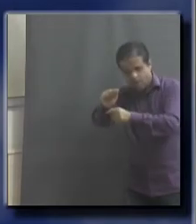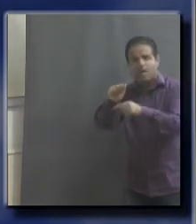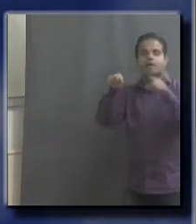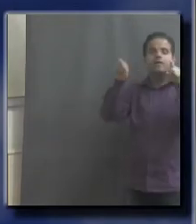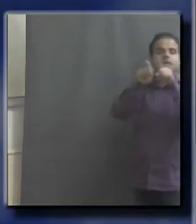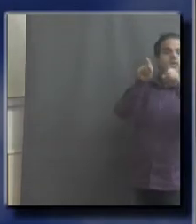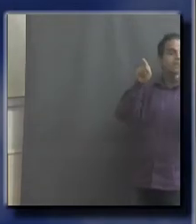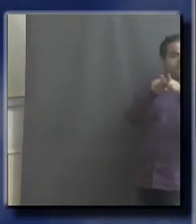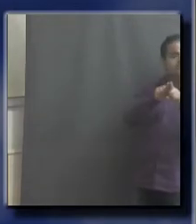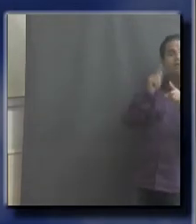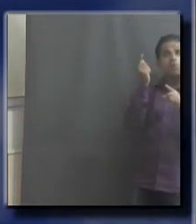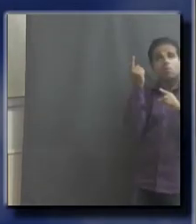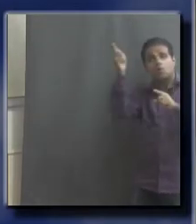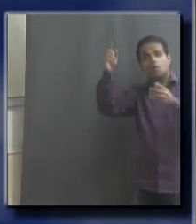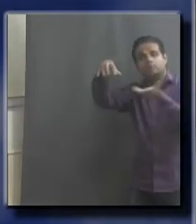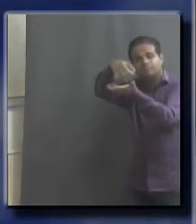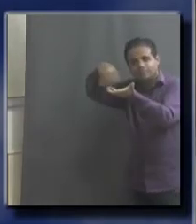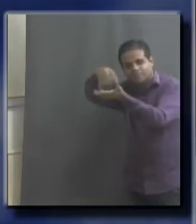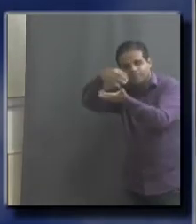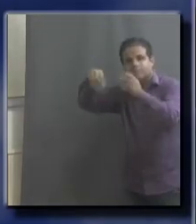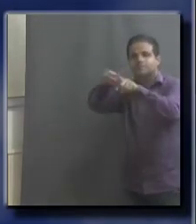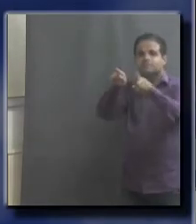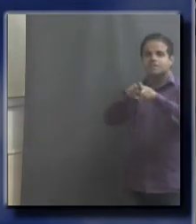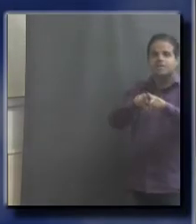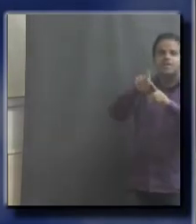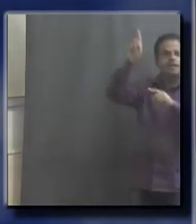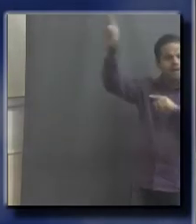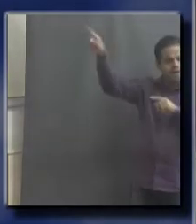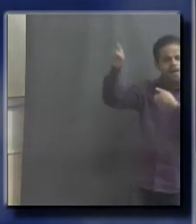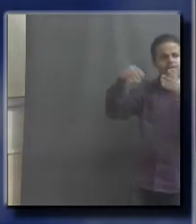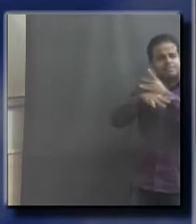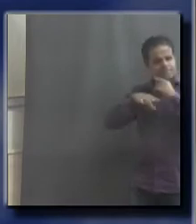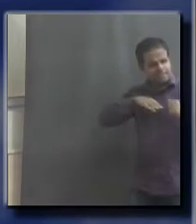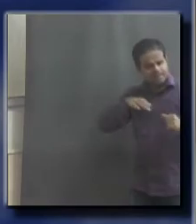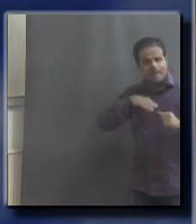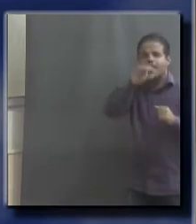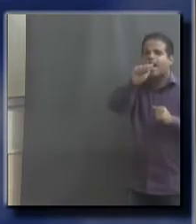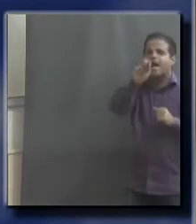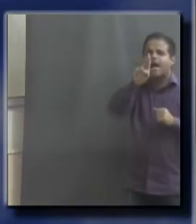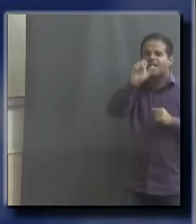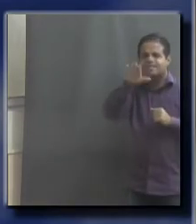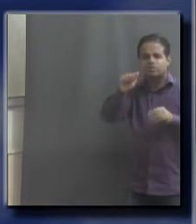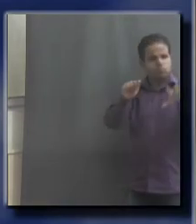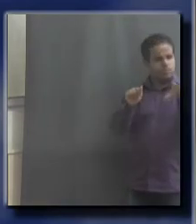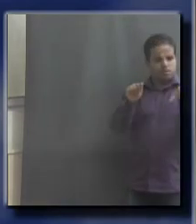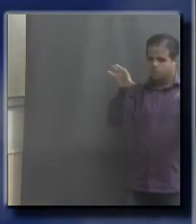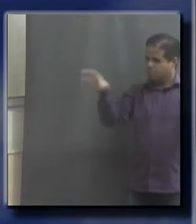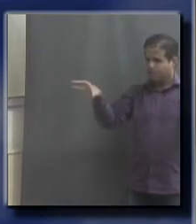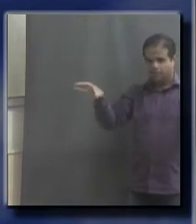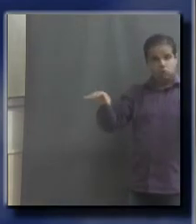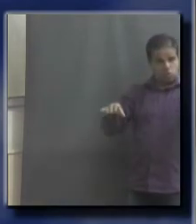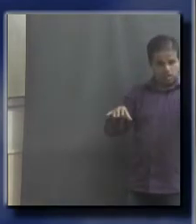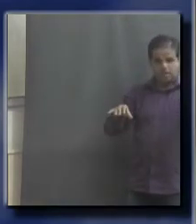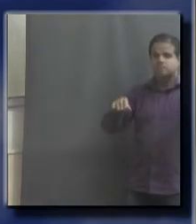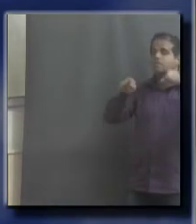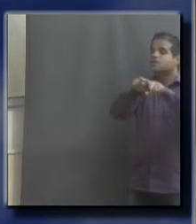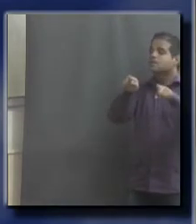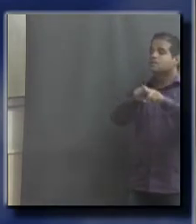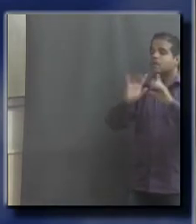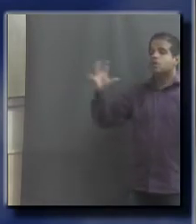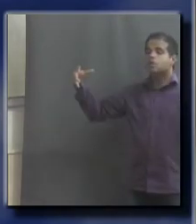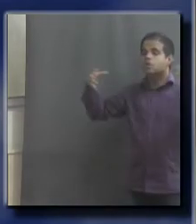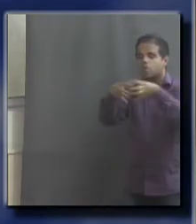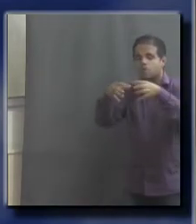pessoal que está em Araçatuba, 2 lugares, e também o pessoal que